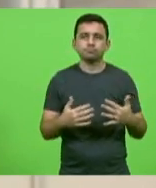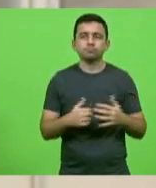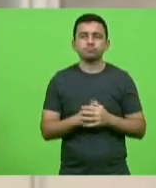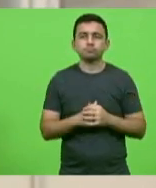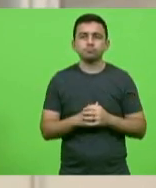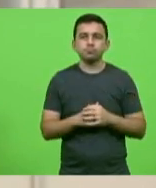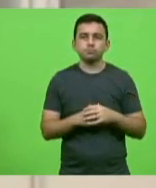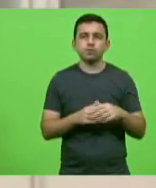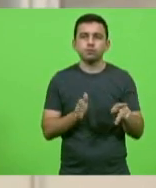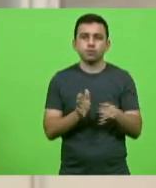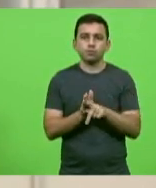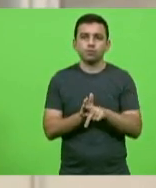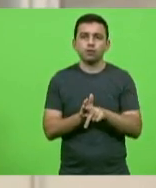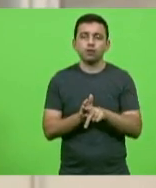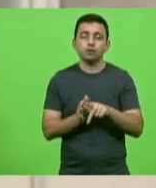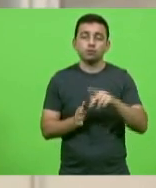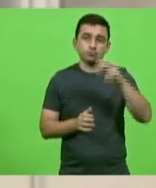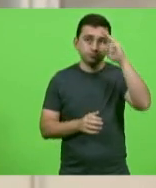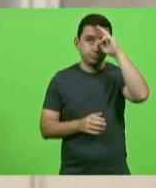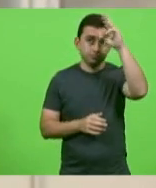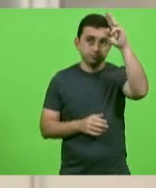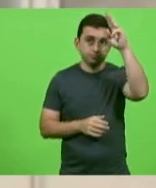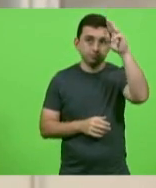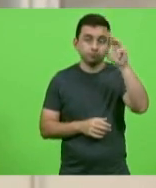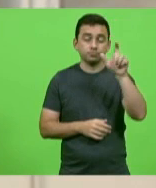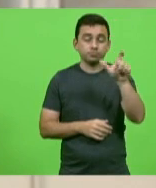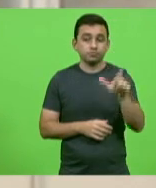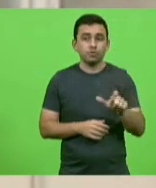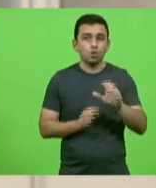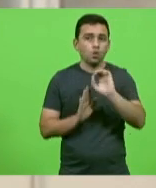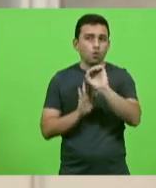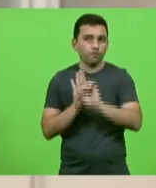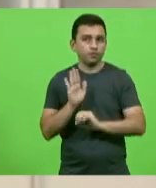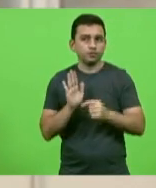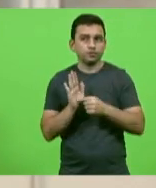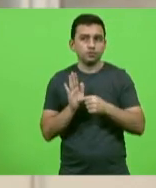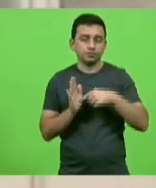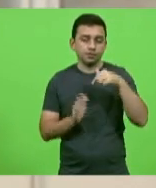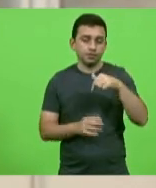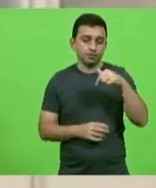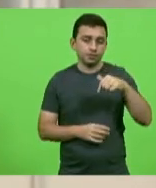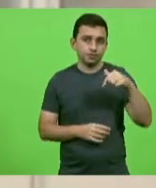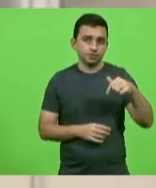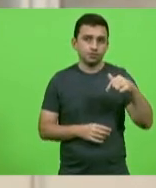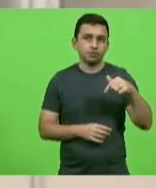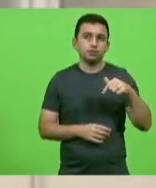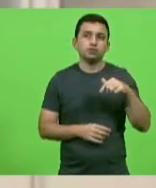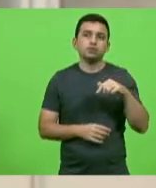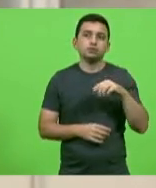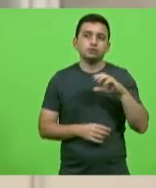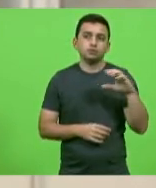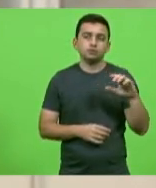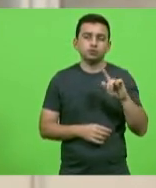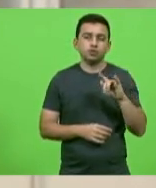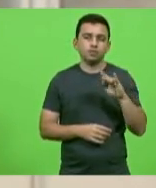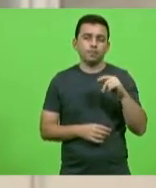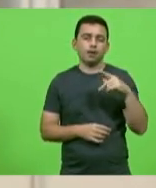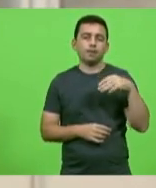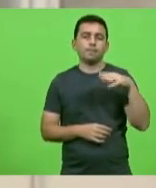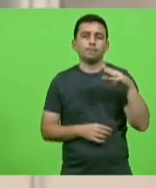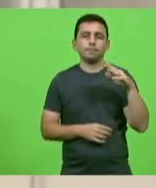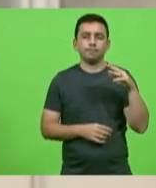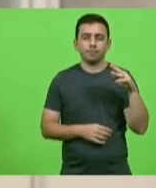por pelo senhor Carlos Moisés da Silva no Ofício nº 777 descer germat